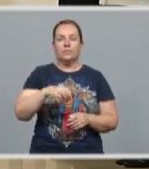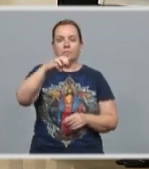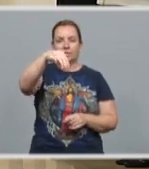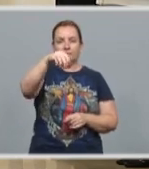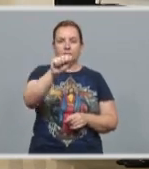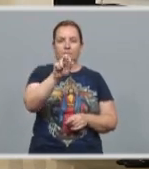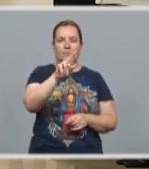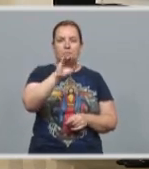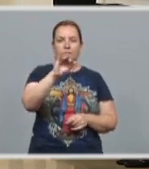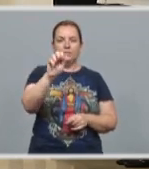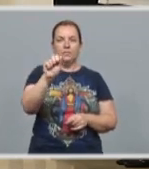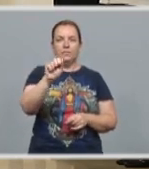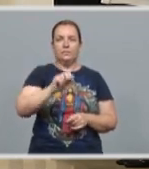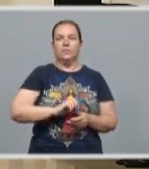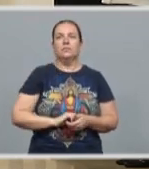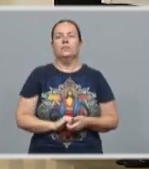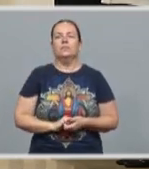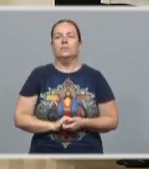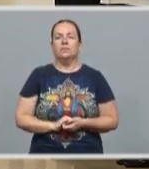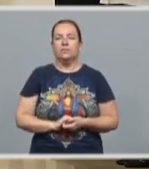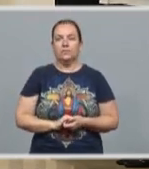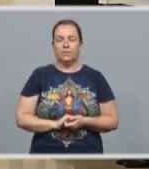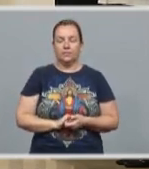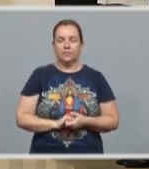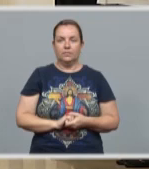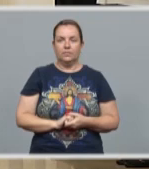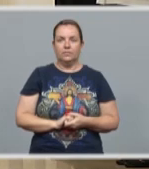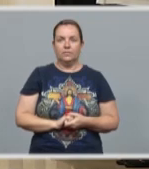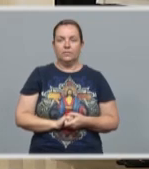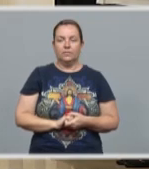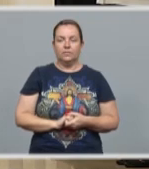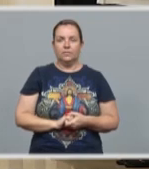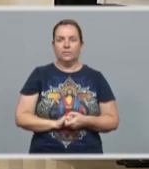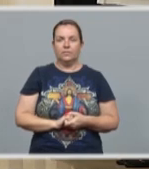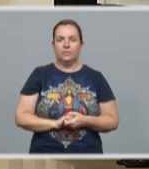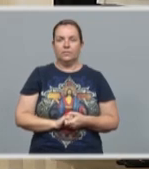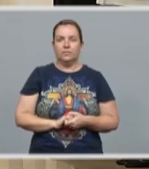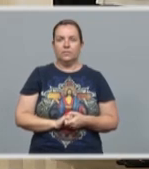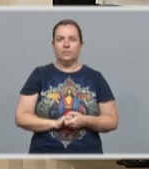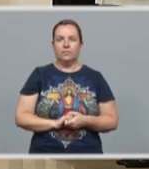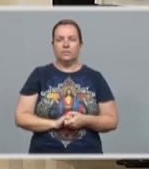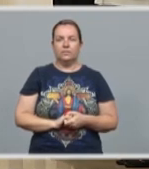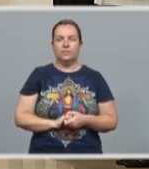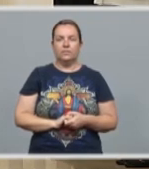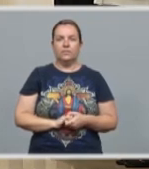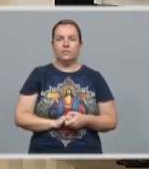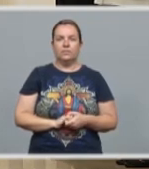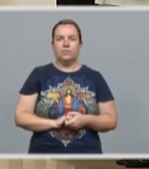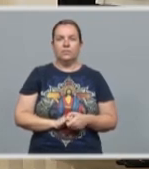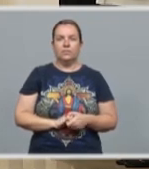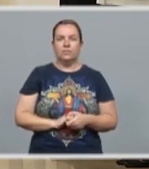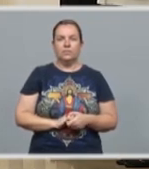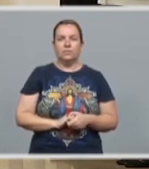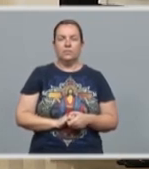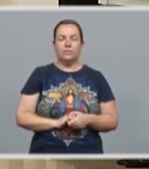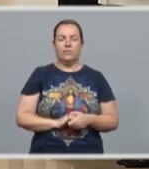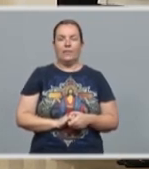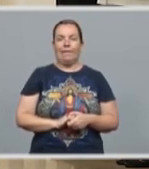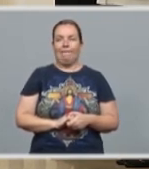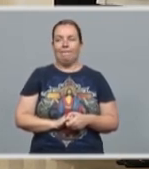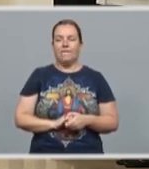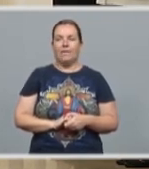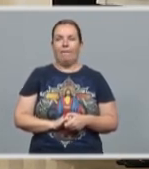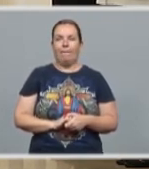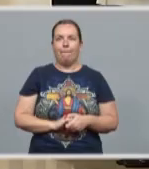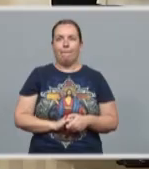Maria Roseni Amorim, de Fortaleza, canal, eu acho que é 31, 27.